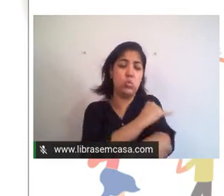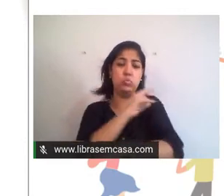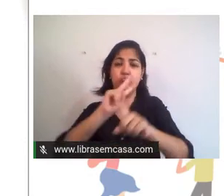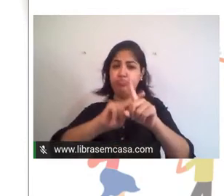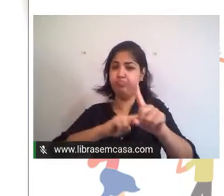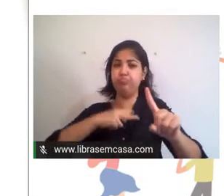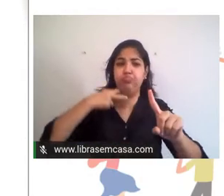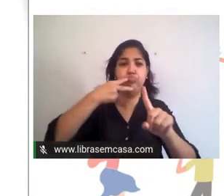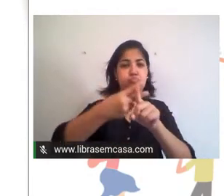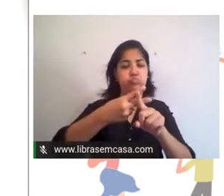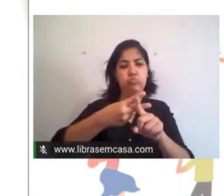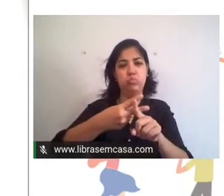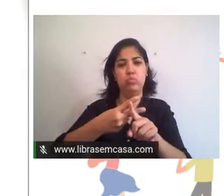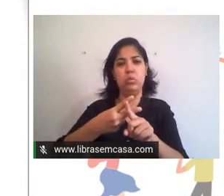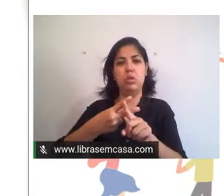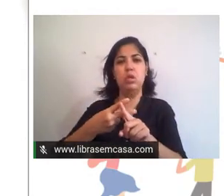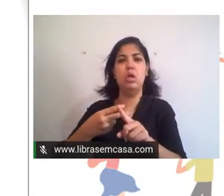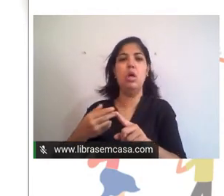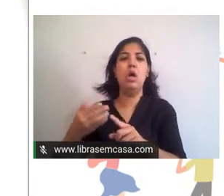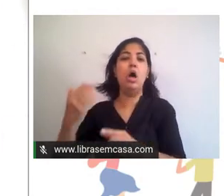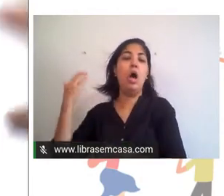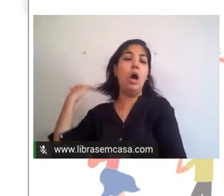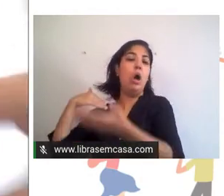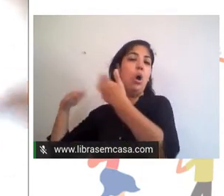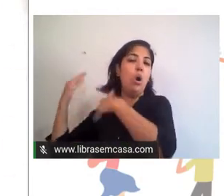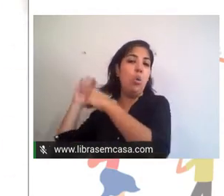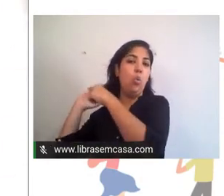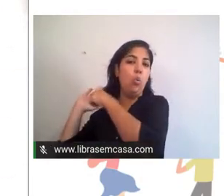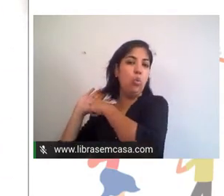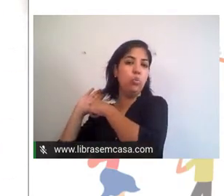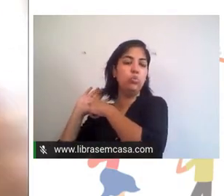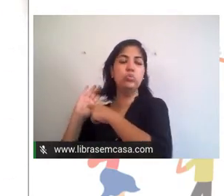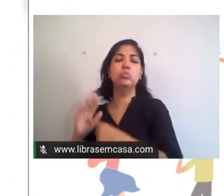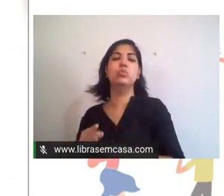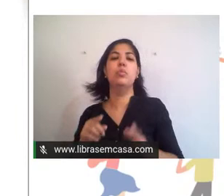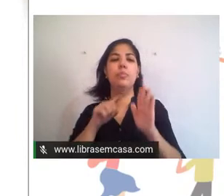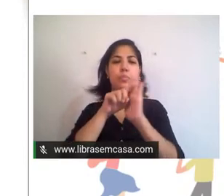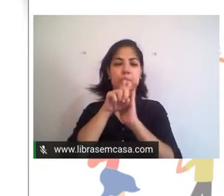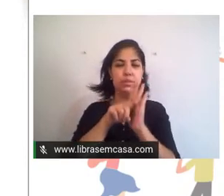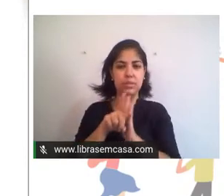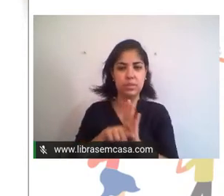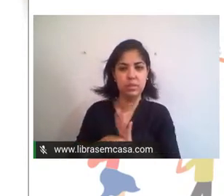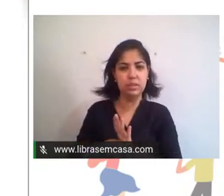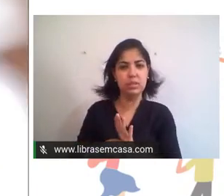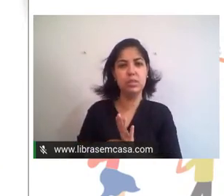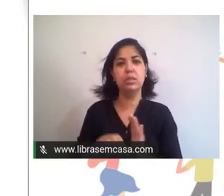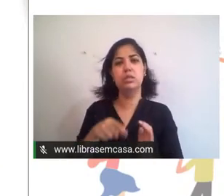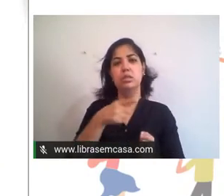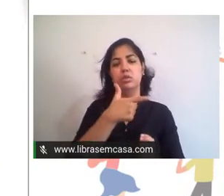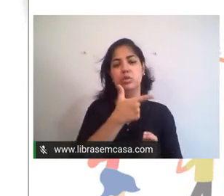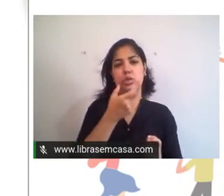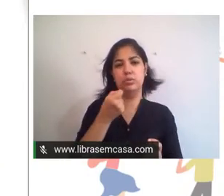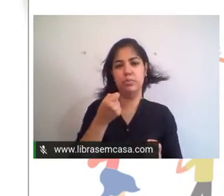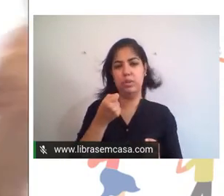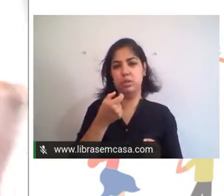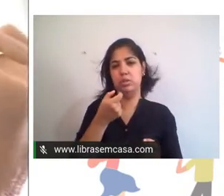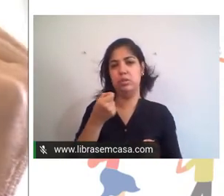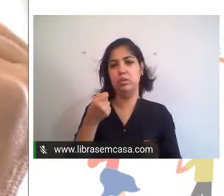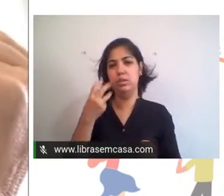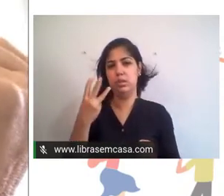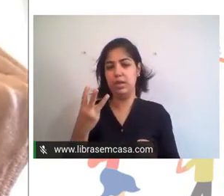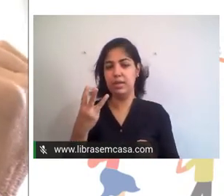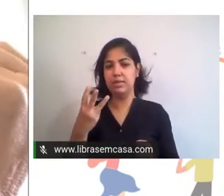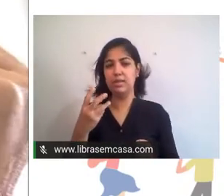pesquisa de 2002, 2003, com dados de antropometria, né, que medem peso e altura, era em torno de 12%